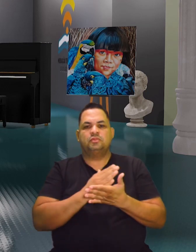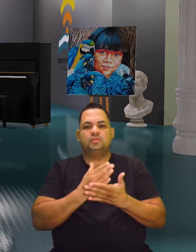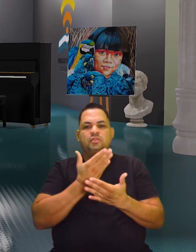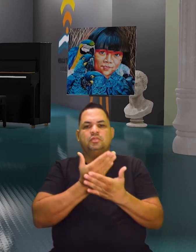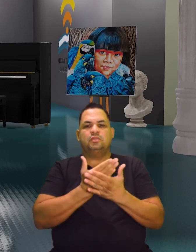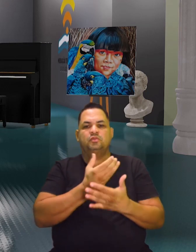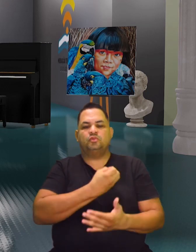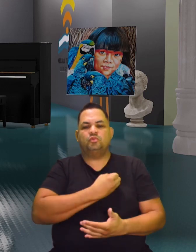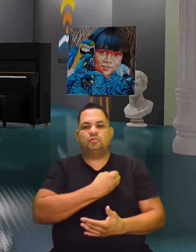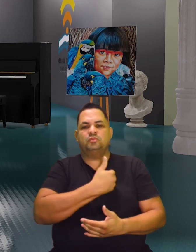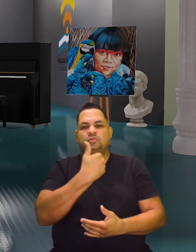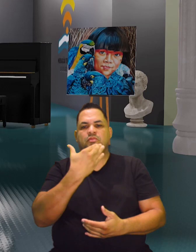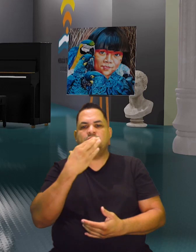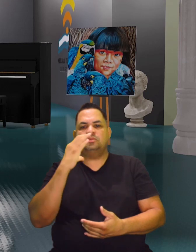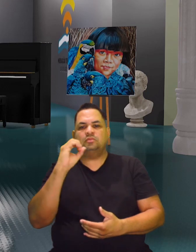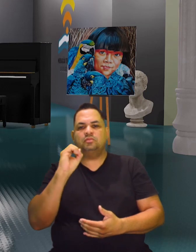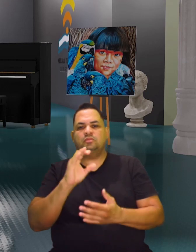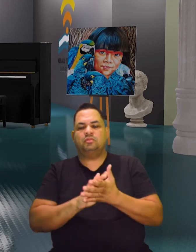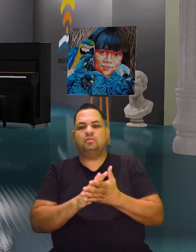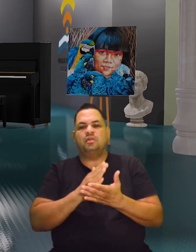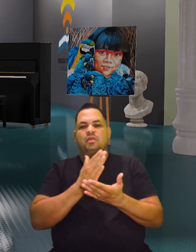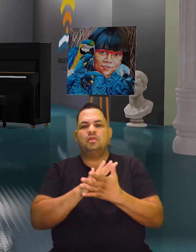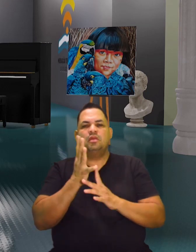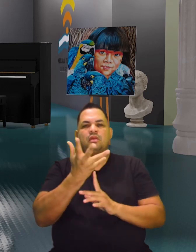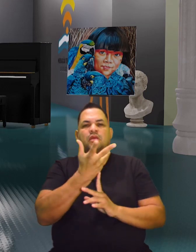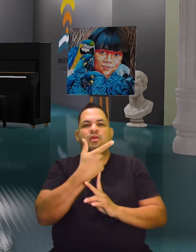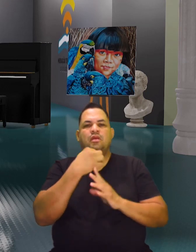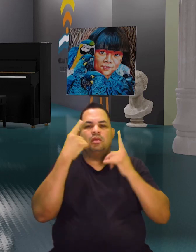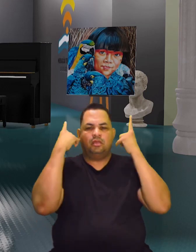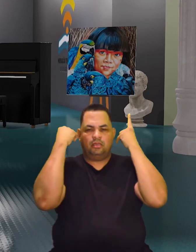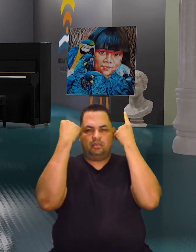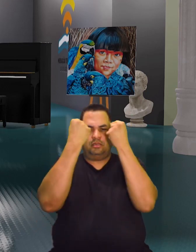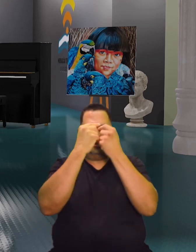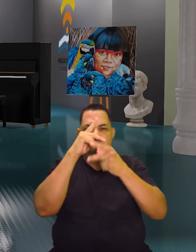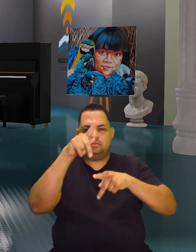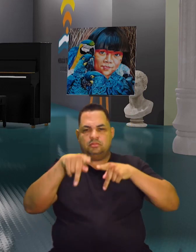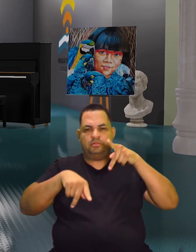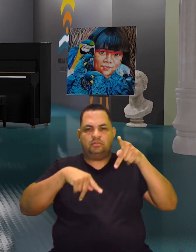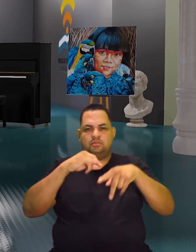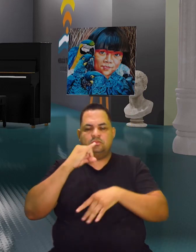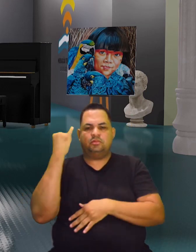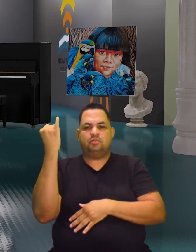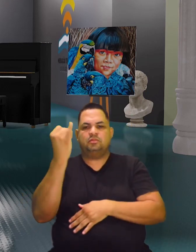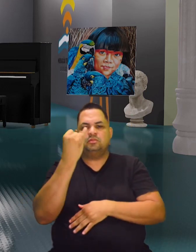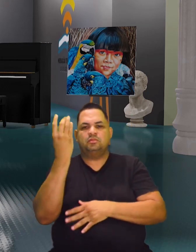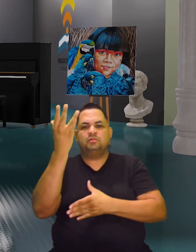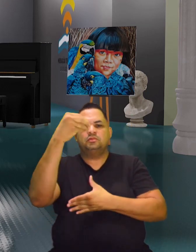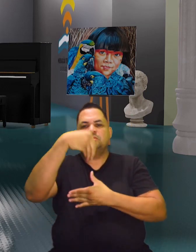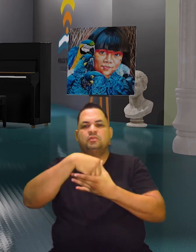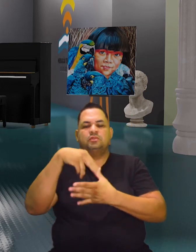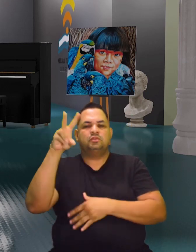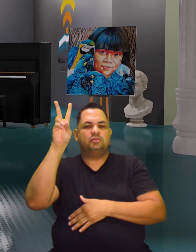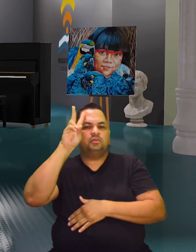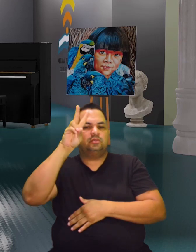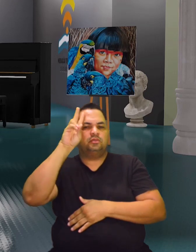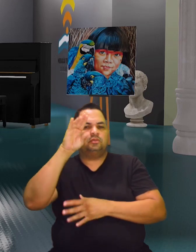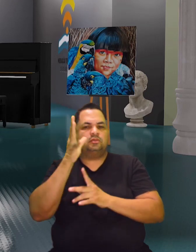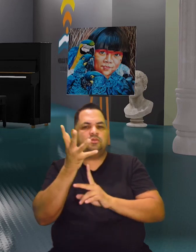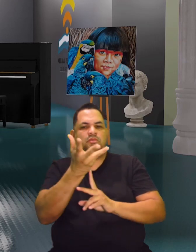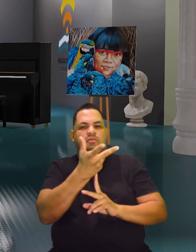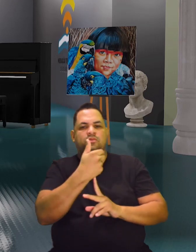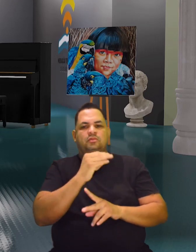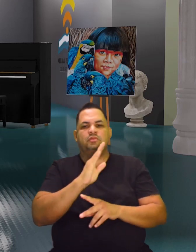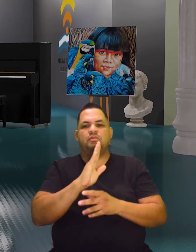10, vamos falar da arte grega, uma civilização muito importante na história da arte. Vocês vão conhecer